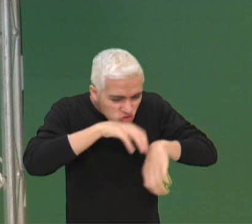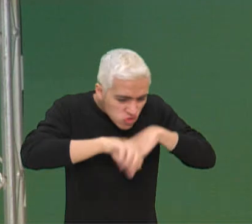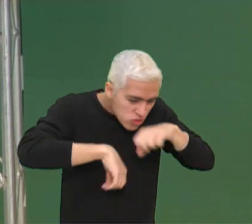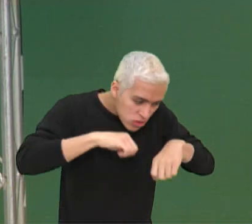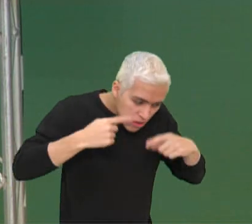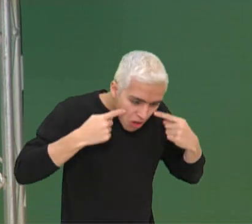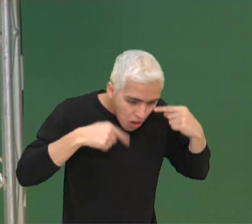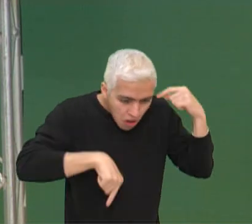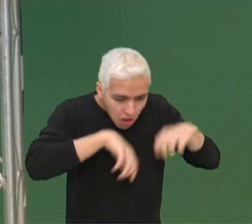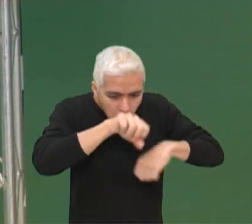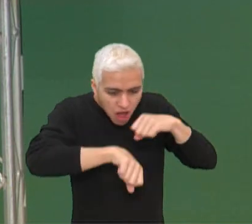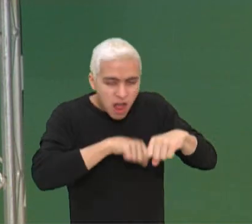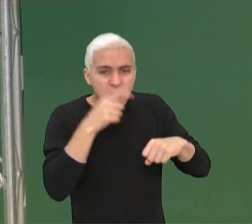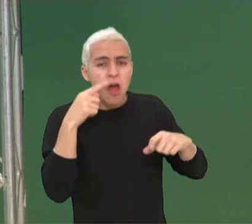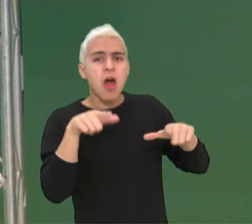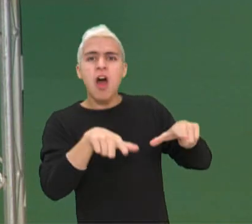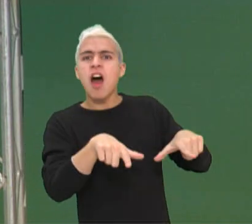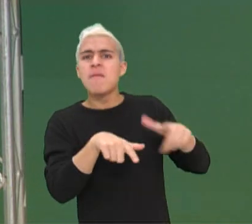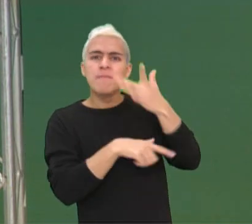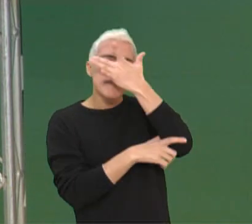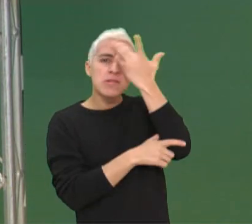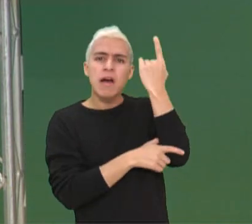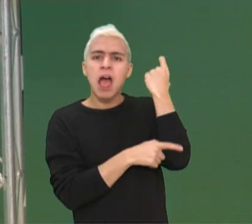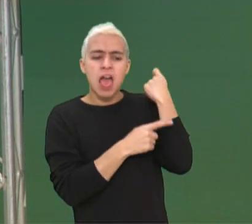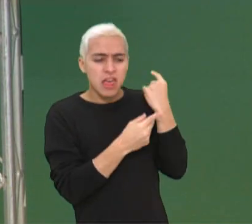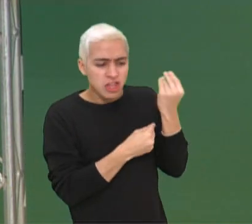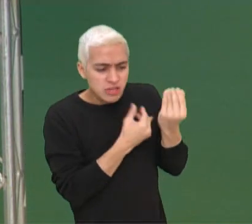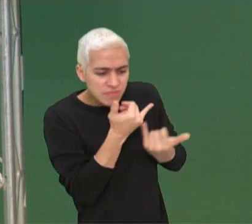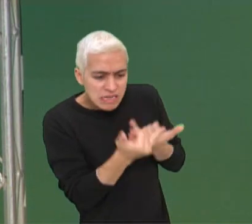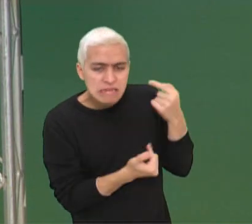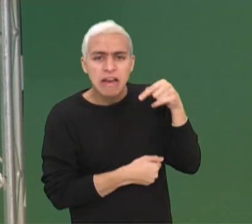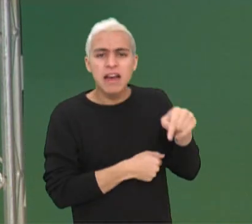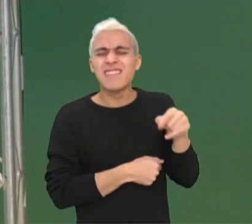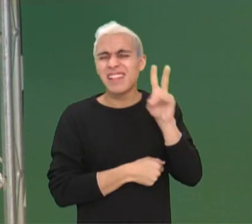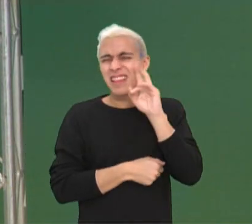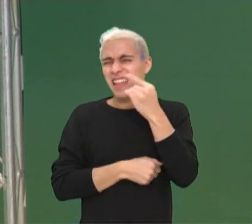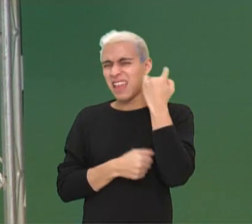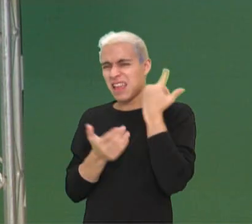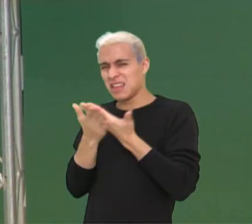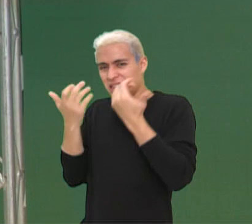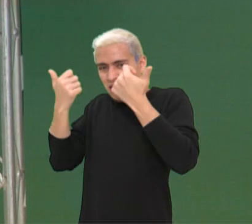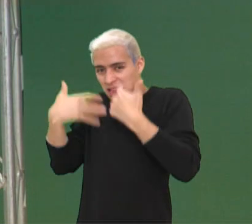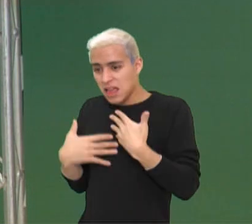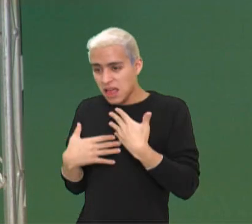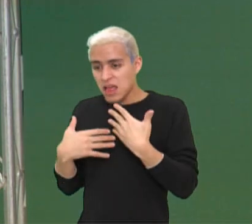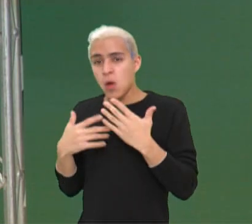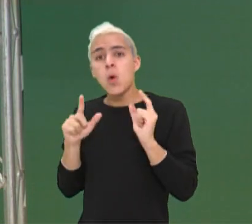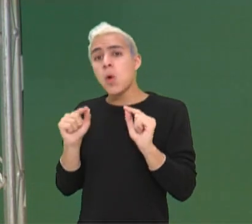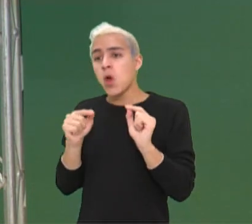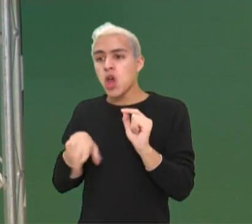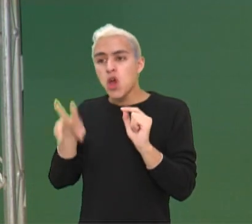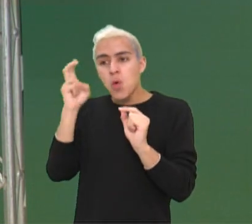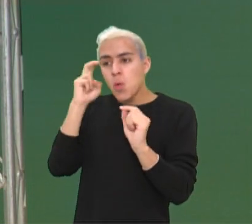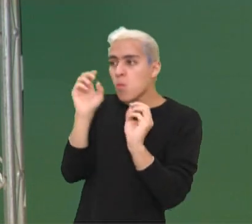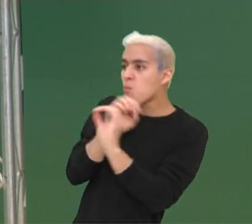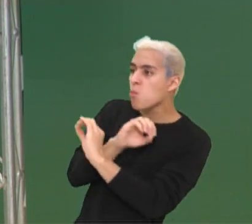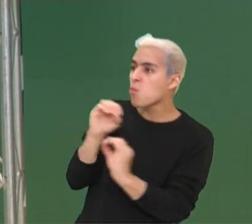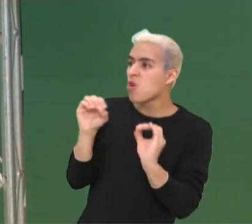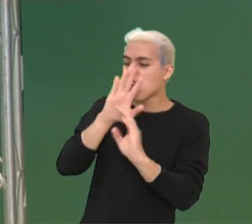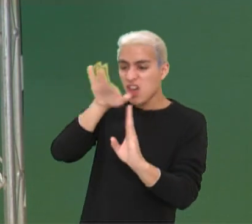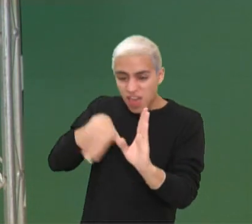viram sinais que pessoas já jogavam, como a gente falou na outra aula lá, Anos antes até da cultura, Então,